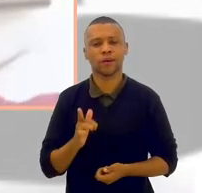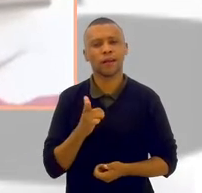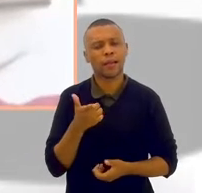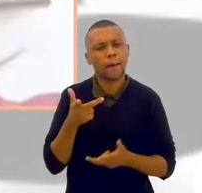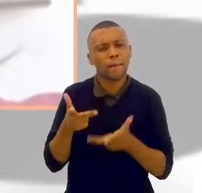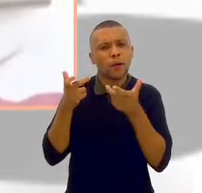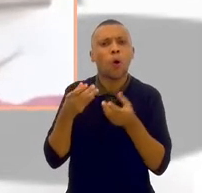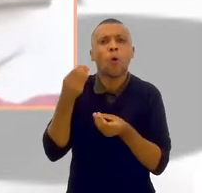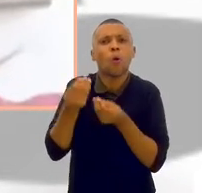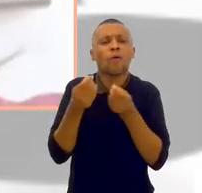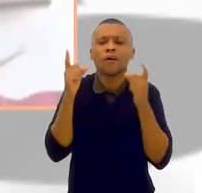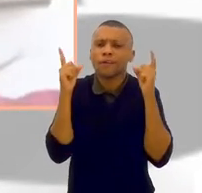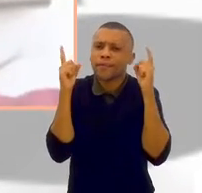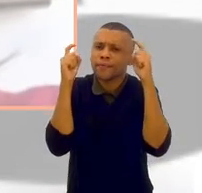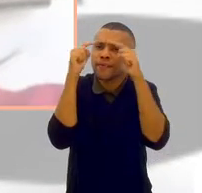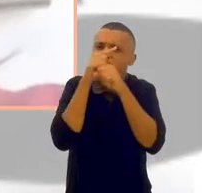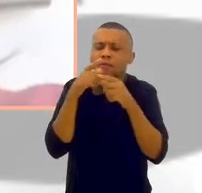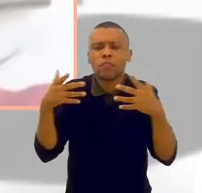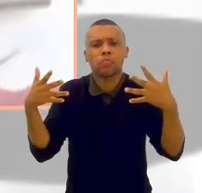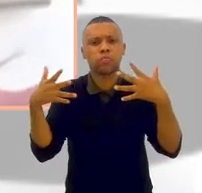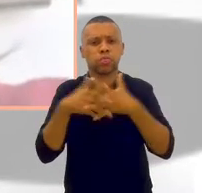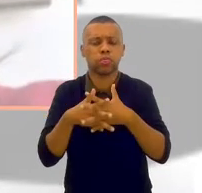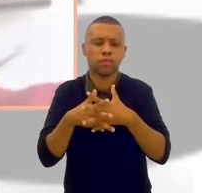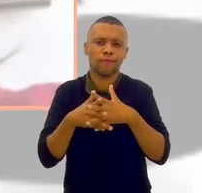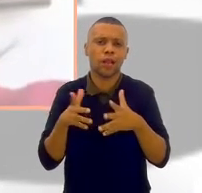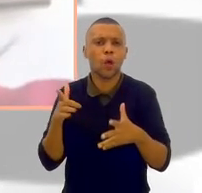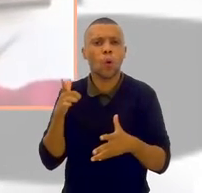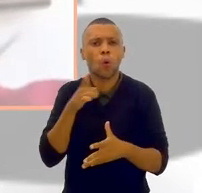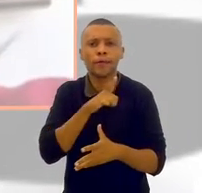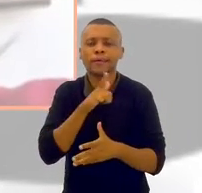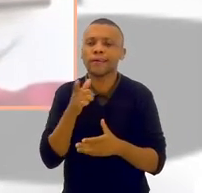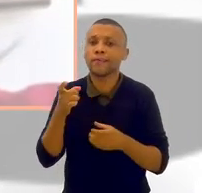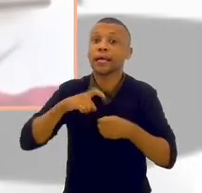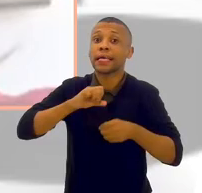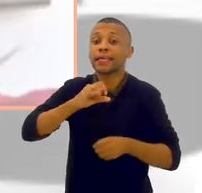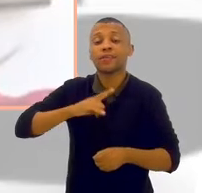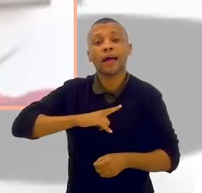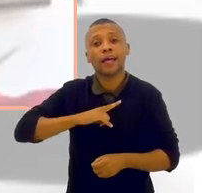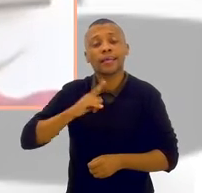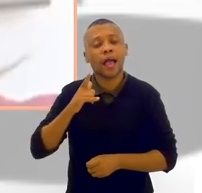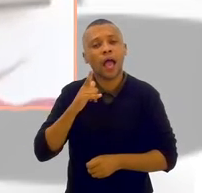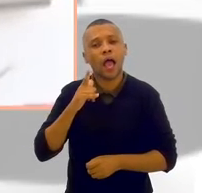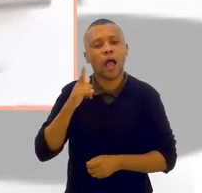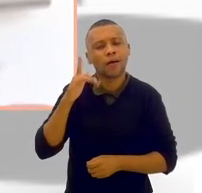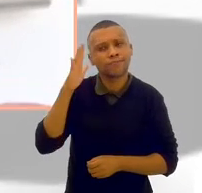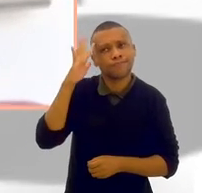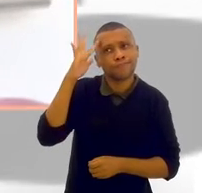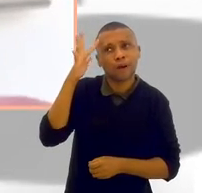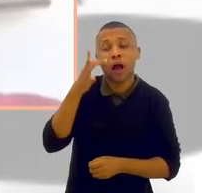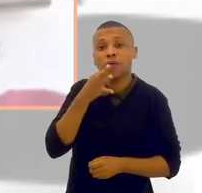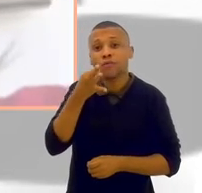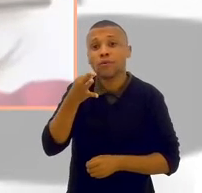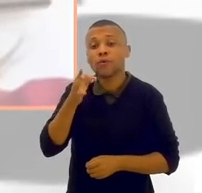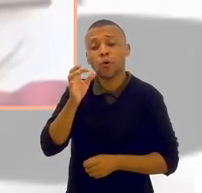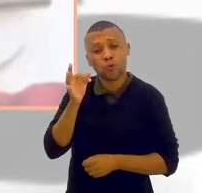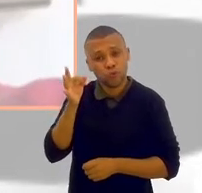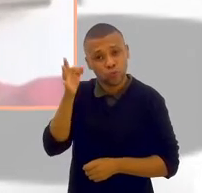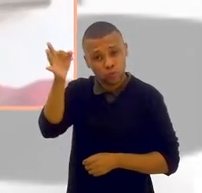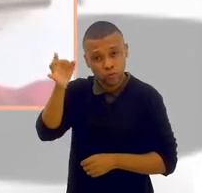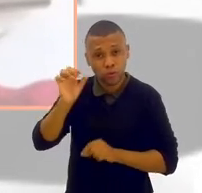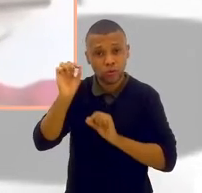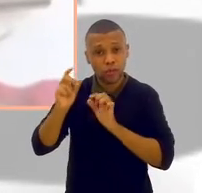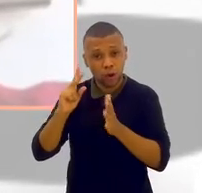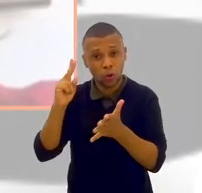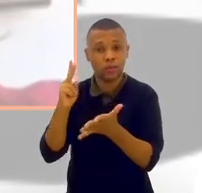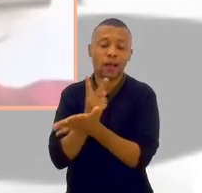coisas ficaram difíceis, né, que praticamente não tinha retorno. Ele disse que se ele tivesse a visão do que iria acontecer com ele,